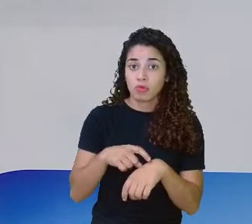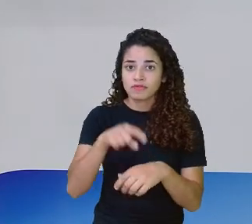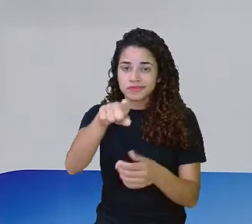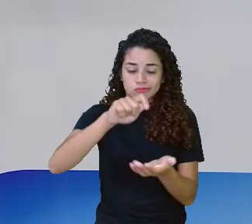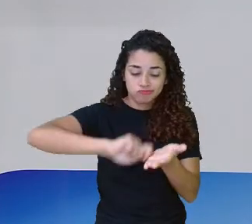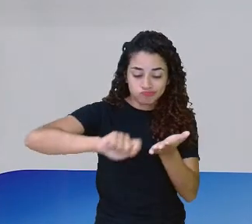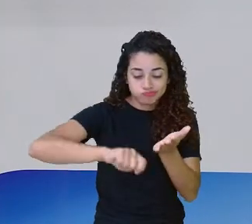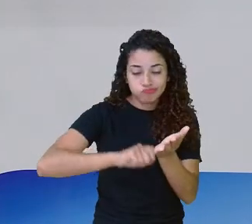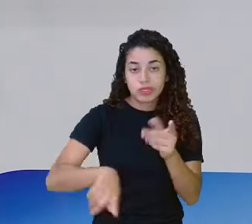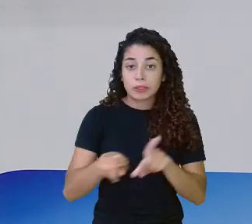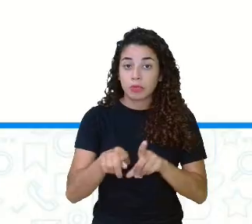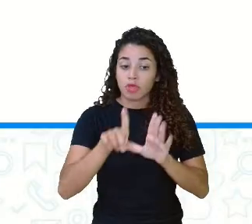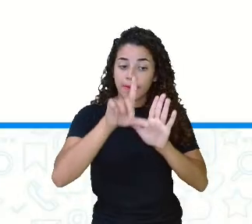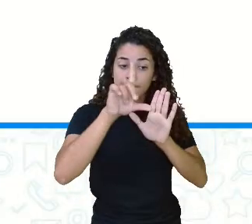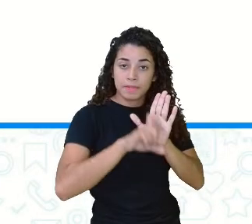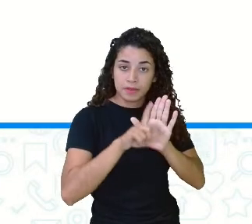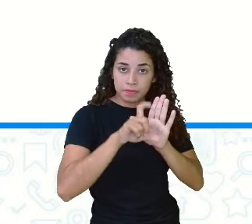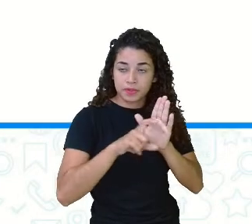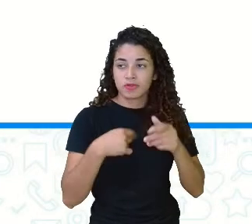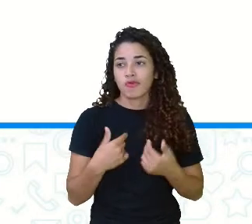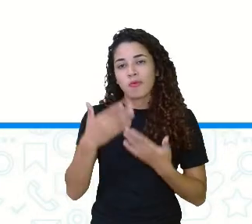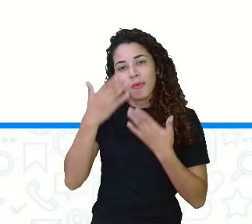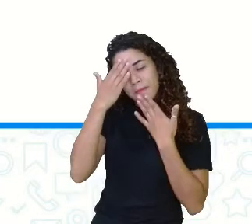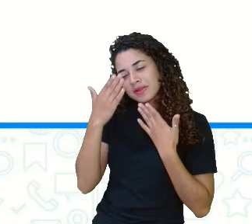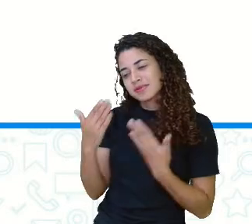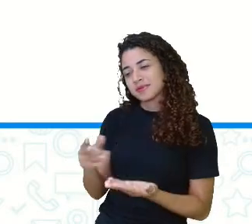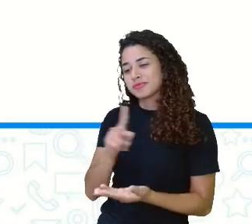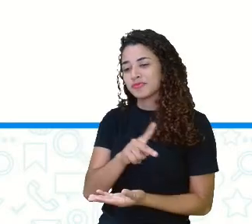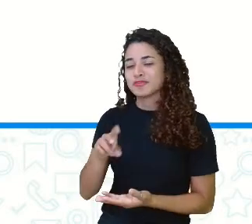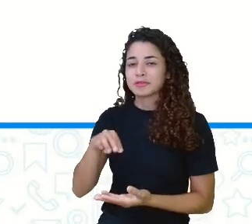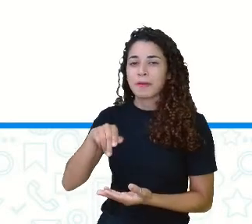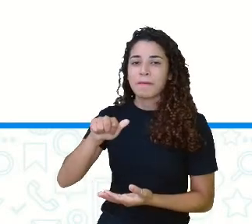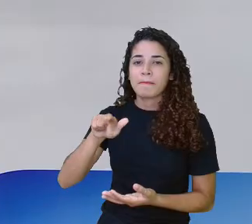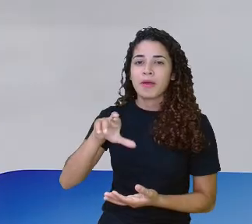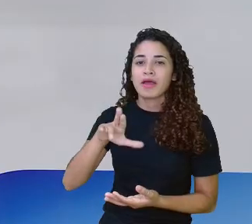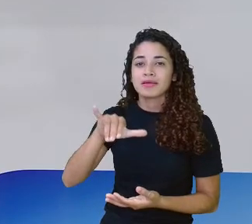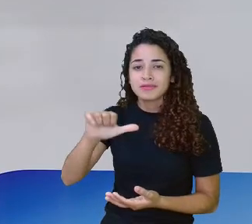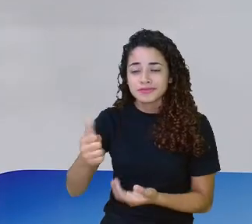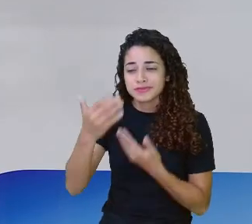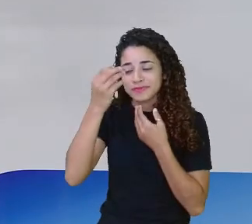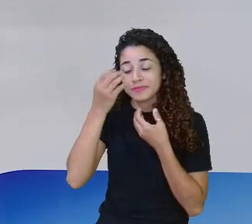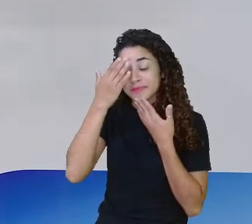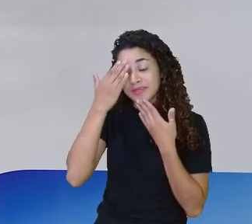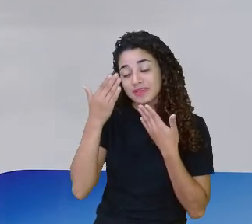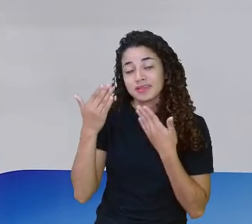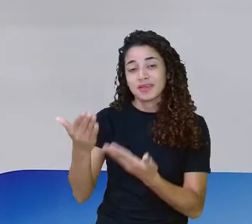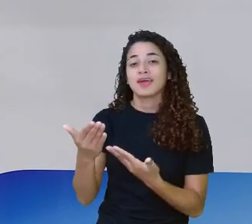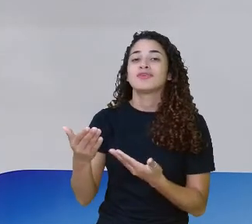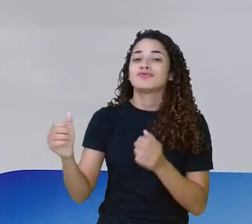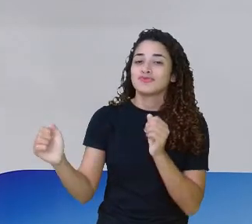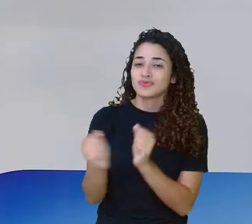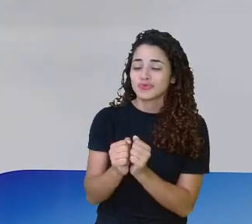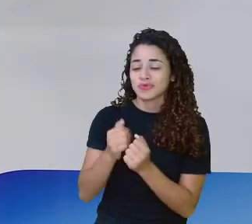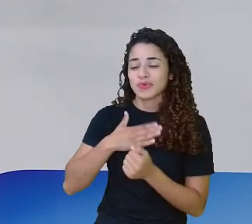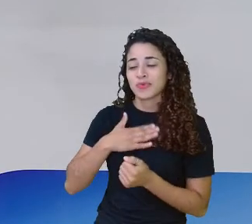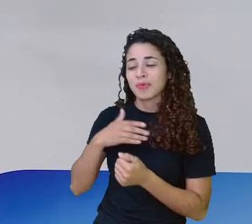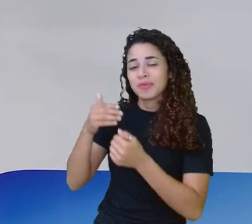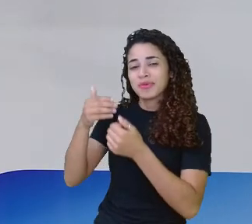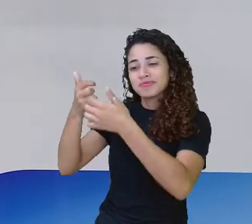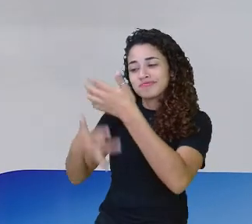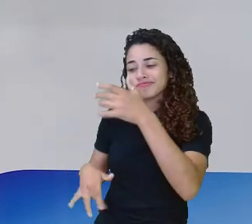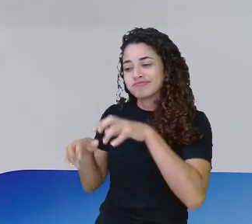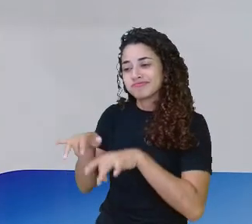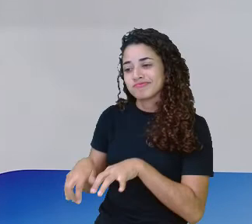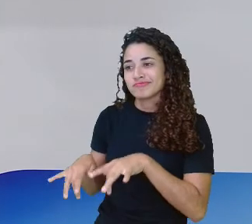rapidinho, tira a print da tela, eu vou agradecer a professora Márcia. Muito obrigada por estar comigo no chat. Trouxe